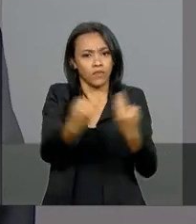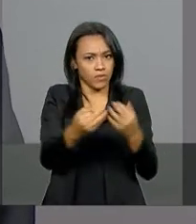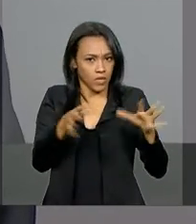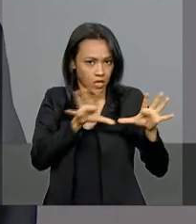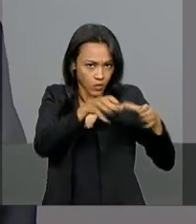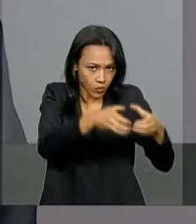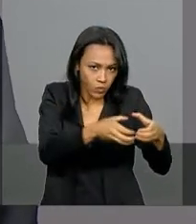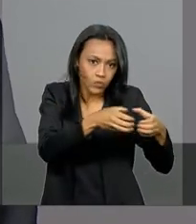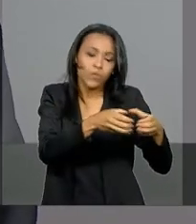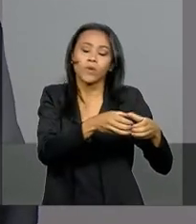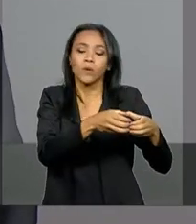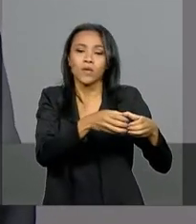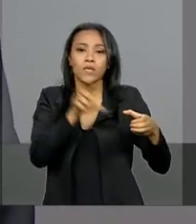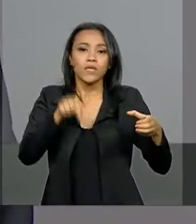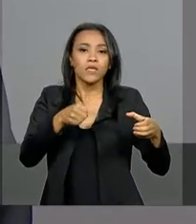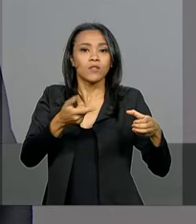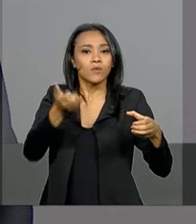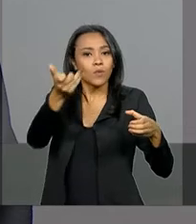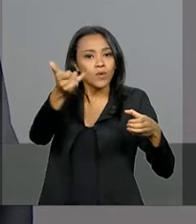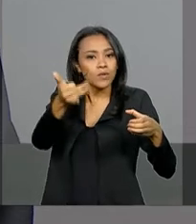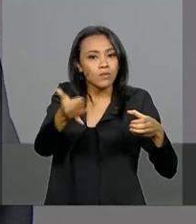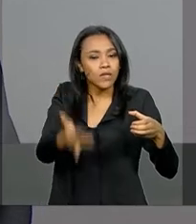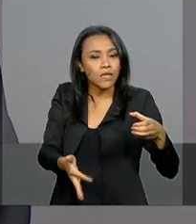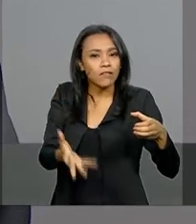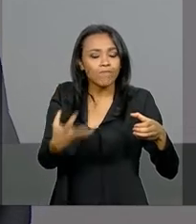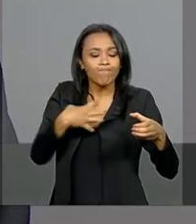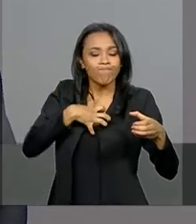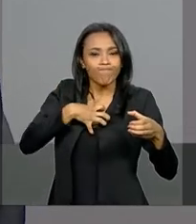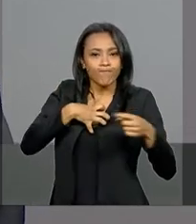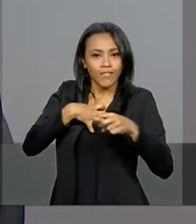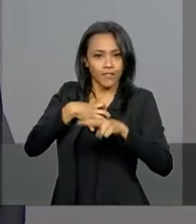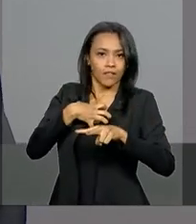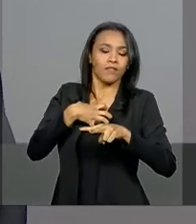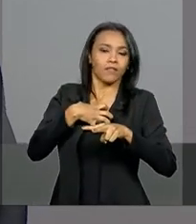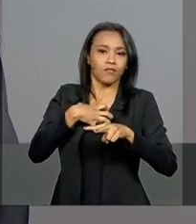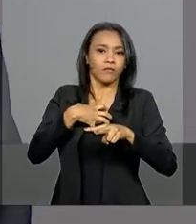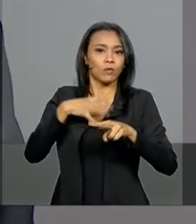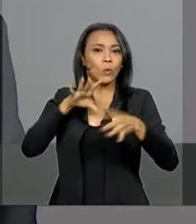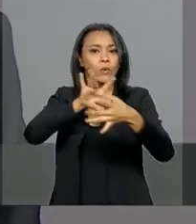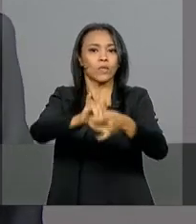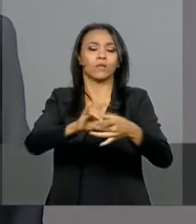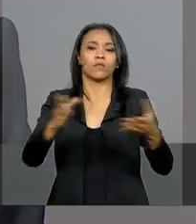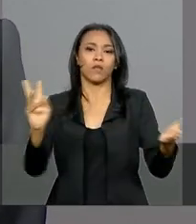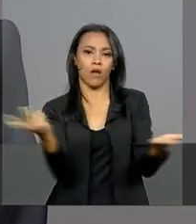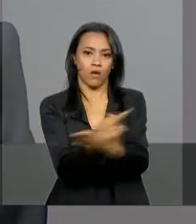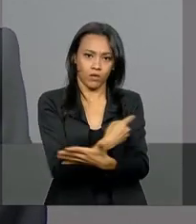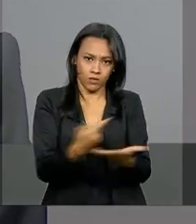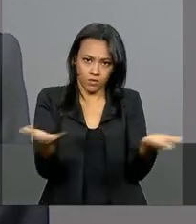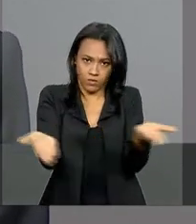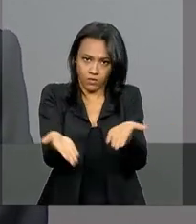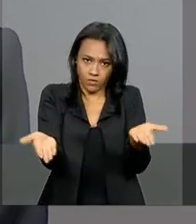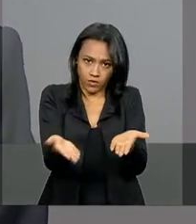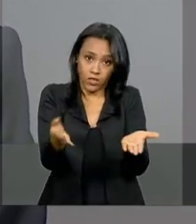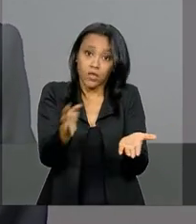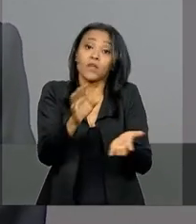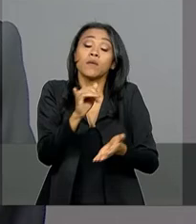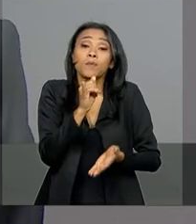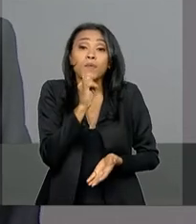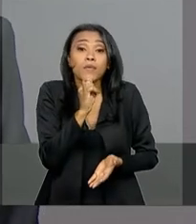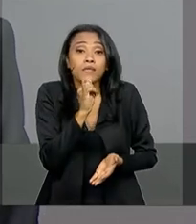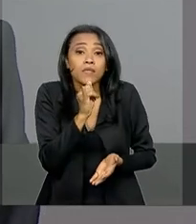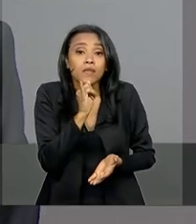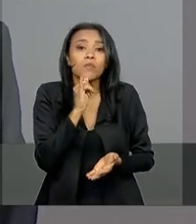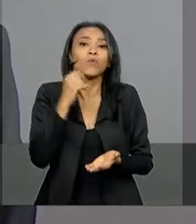sensibilidade e atenção a questões atuais cumprir exemplarmente seu